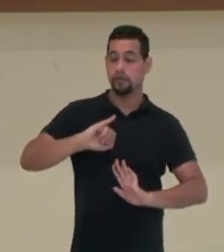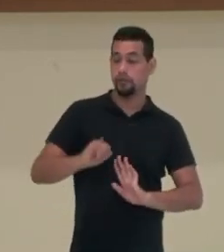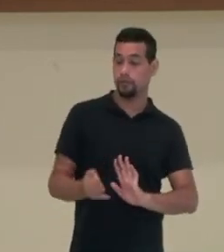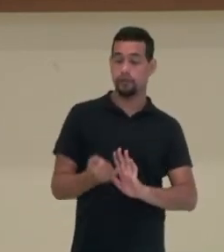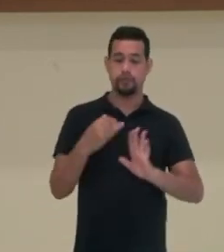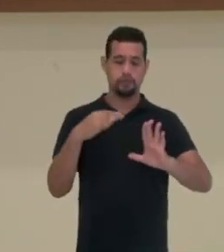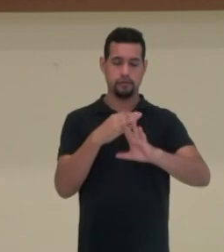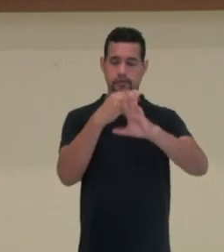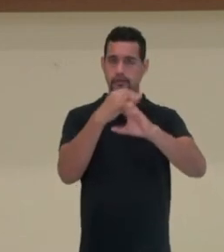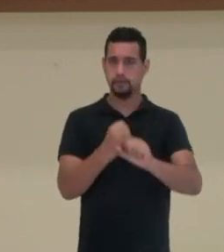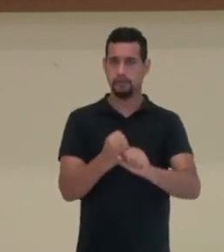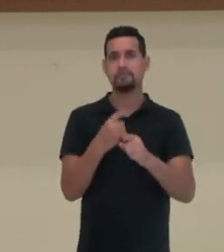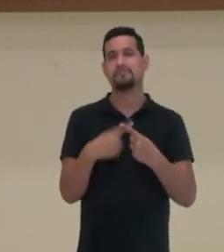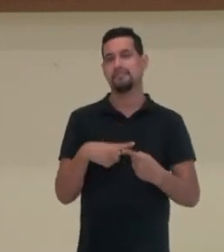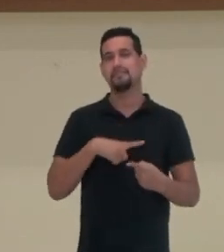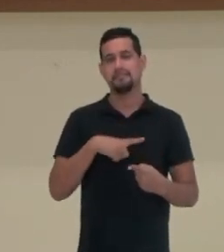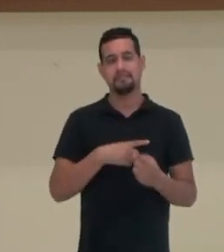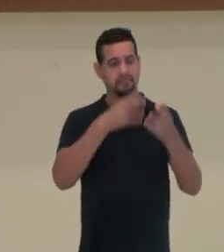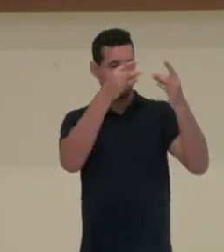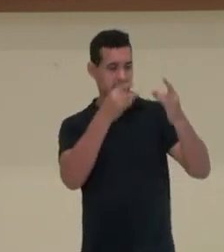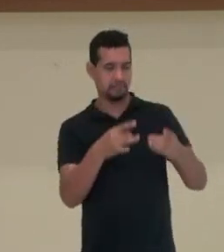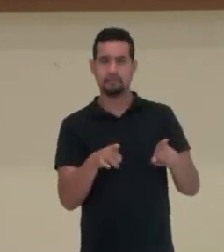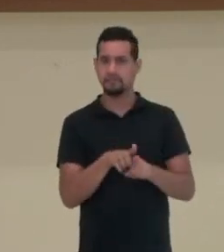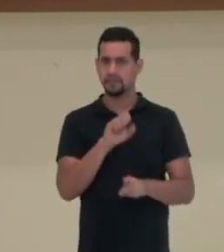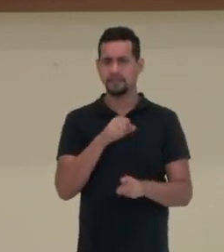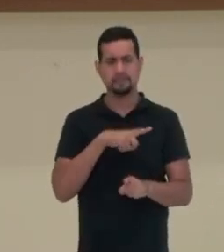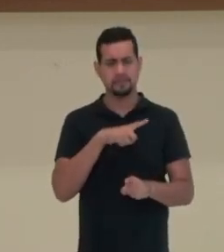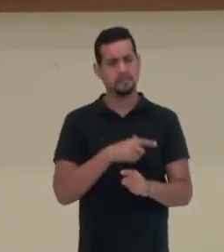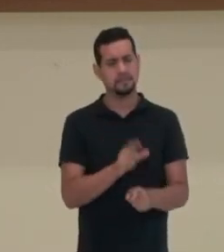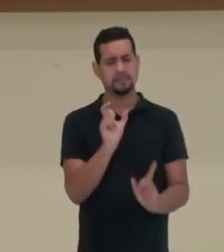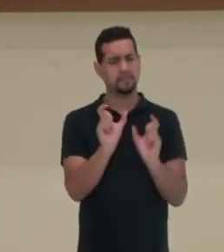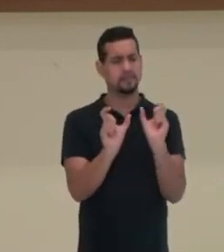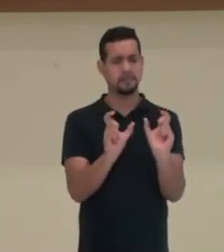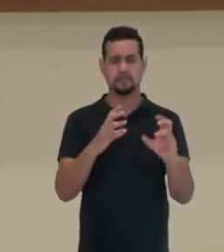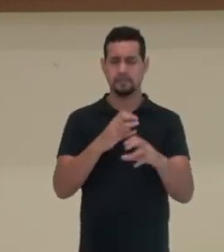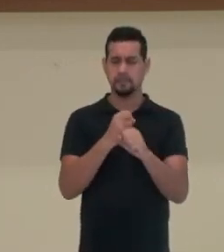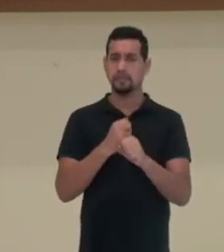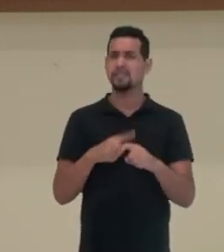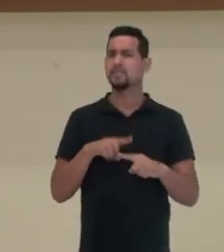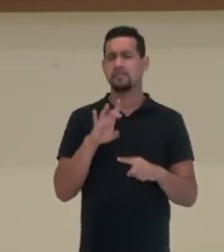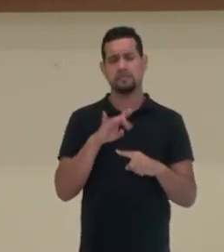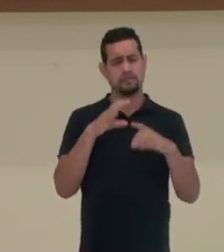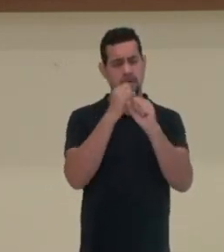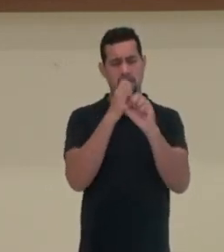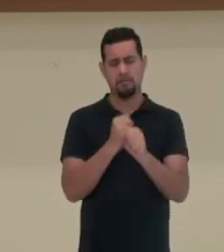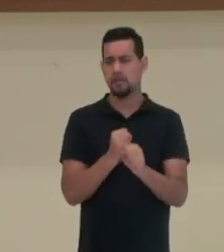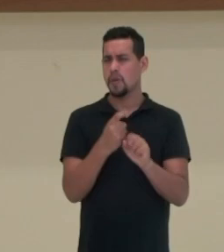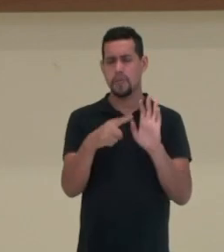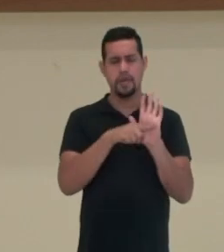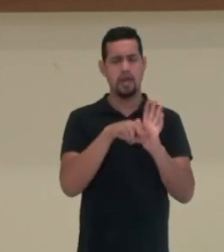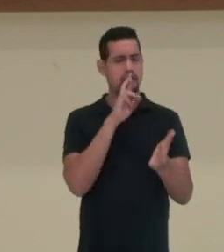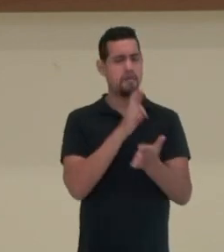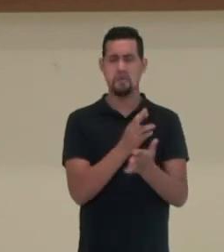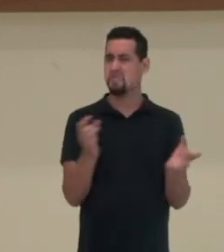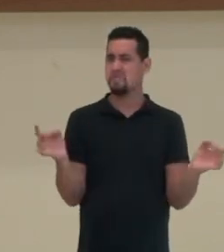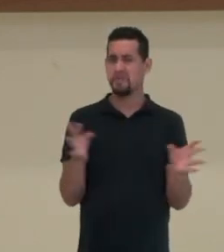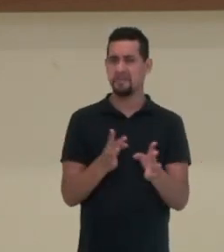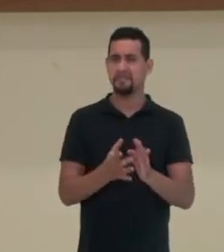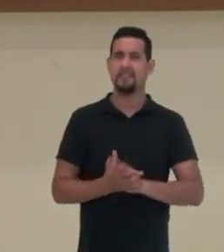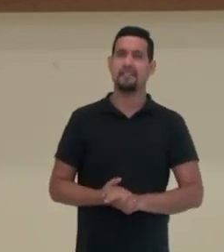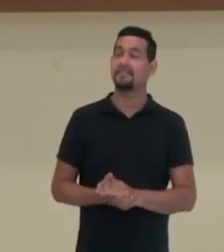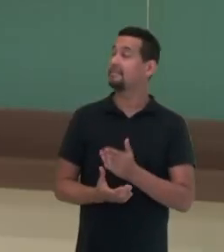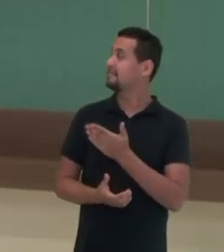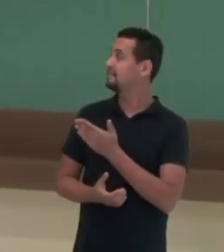juro composto, né? Porque você já determina, já tem na fórmula o montante. Então é só fazer essa quantia de menos e dá tudo certo. Olha